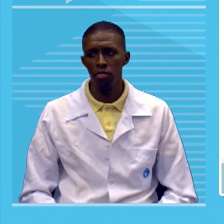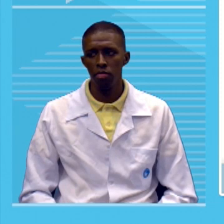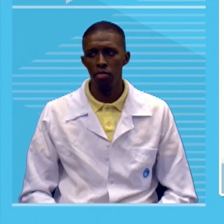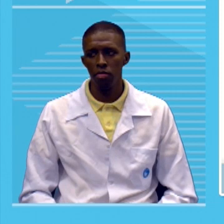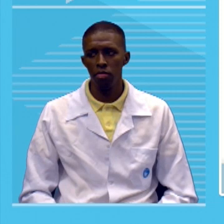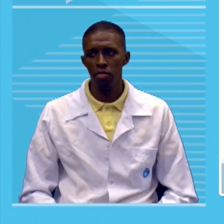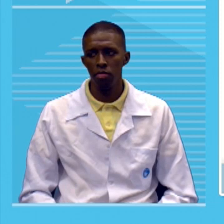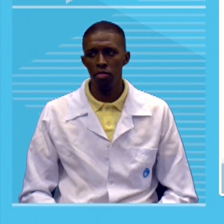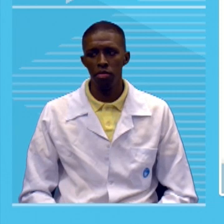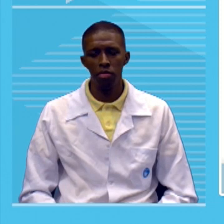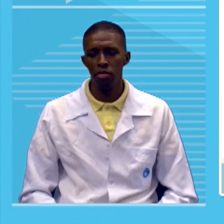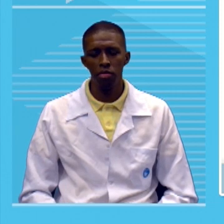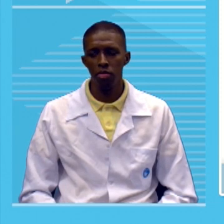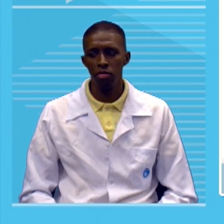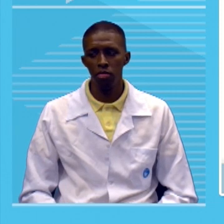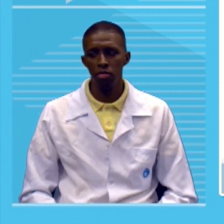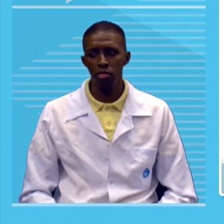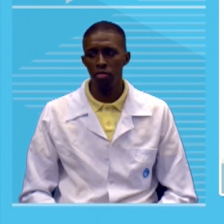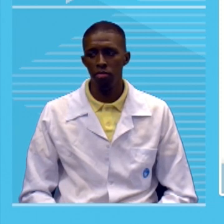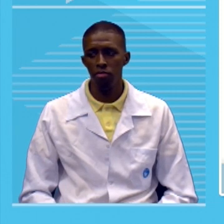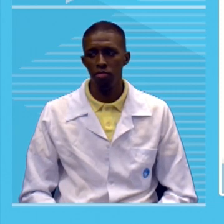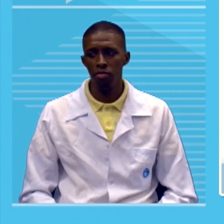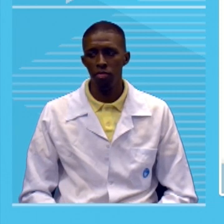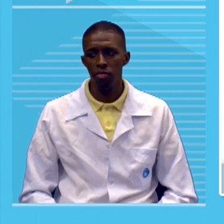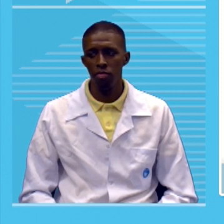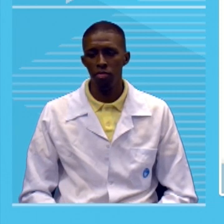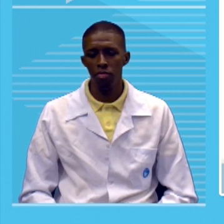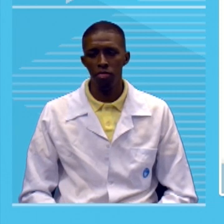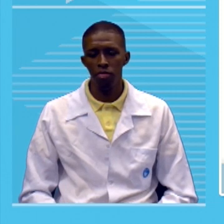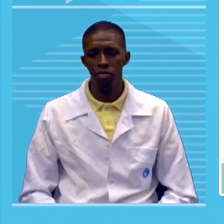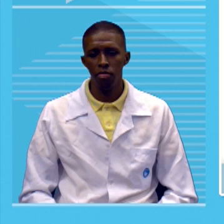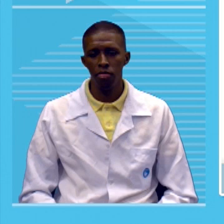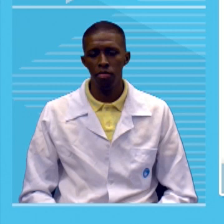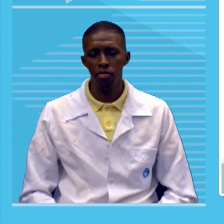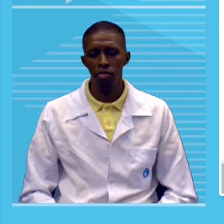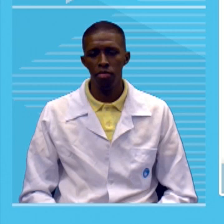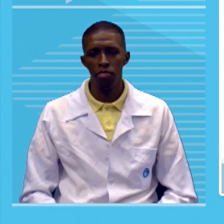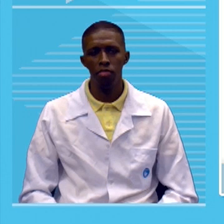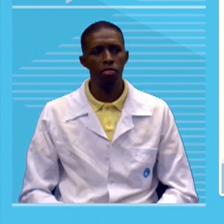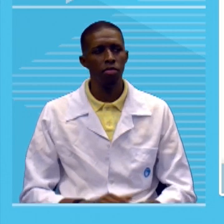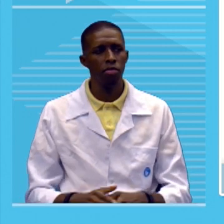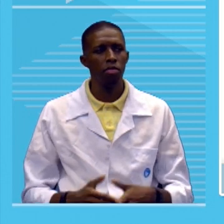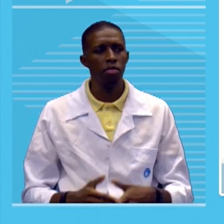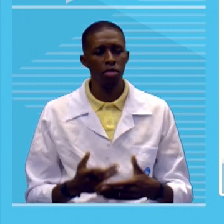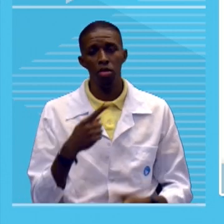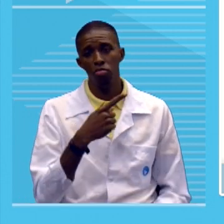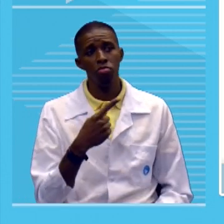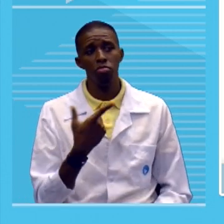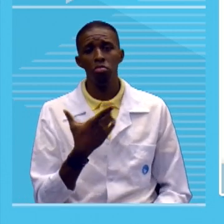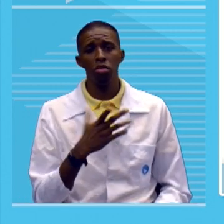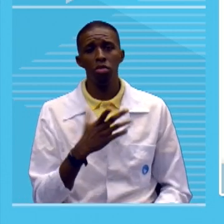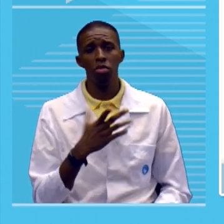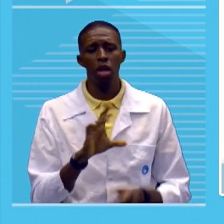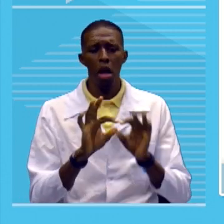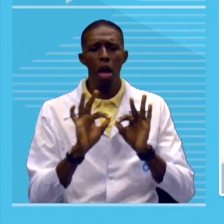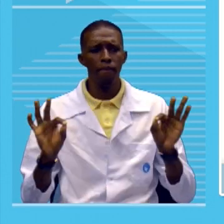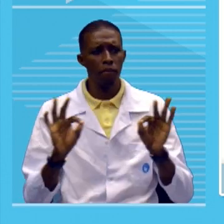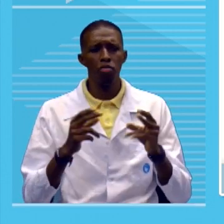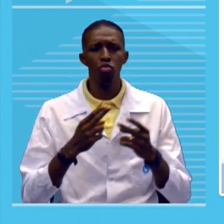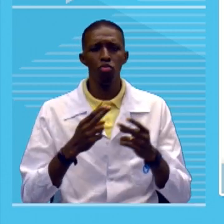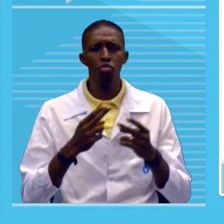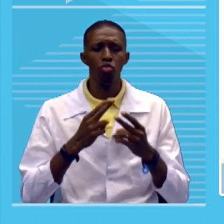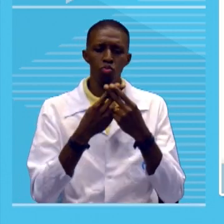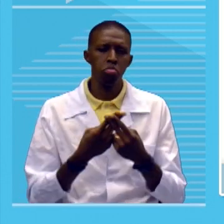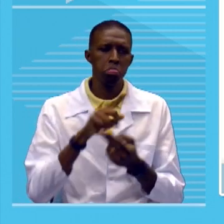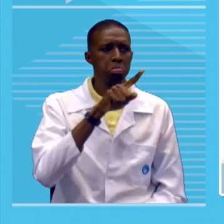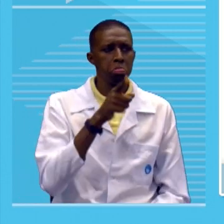Nem precisava botar essas aspas aí, né? Nem precisava. Mãe, diz ele, né? Aí você já sabe